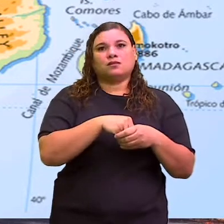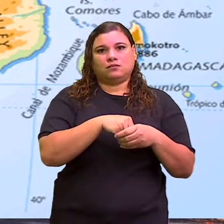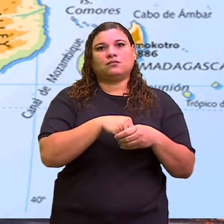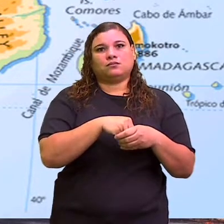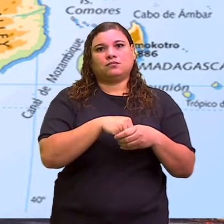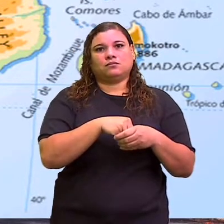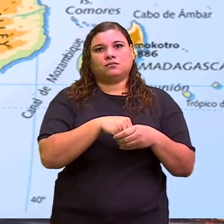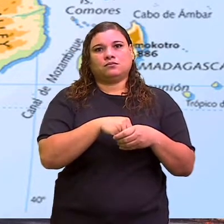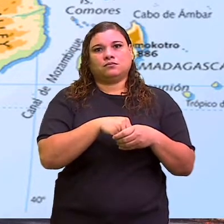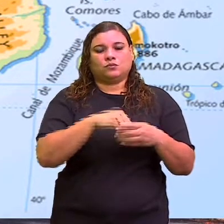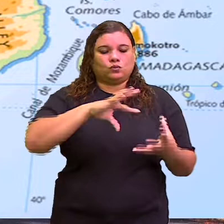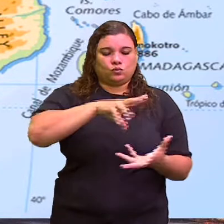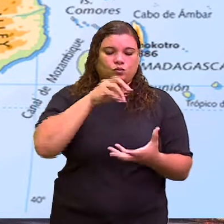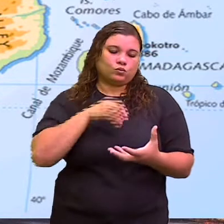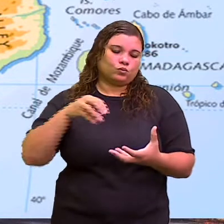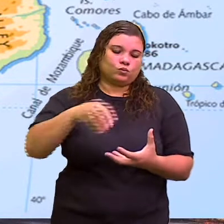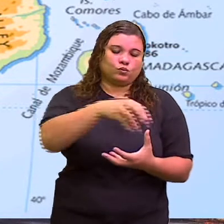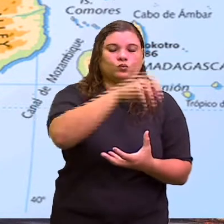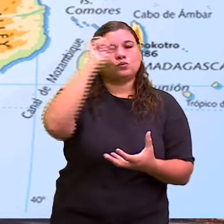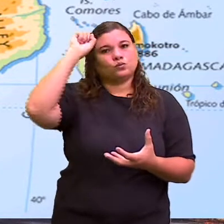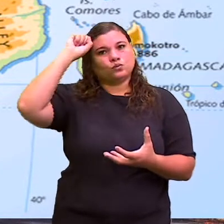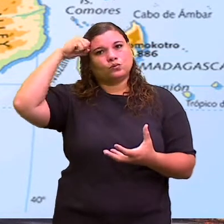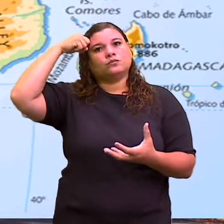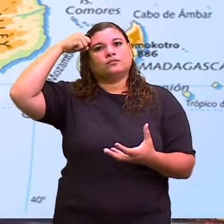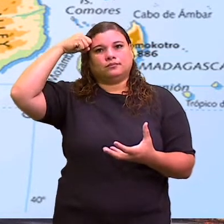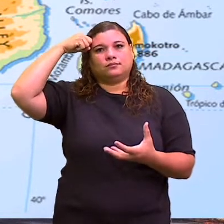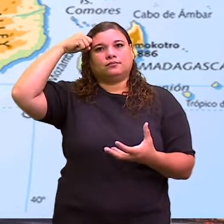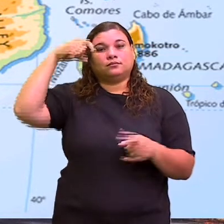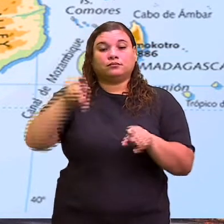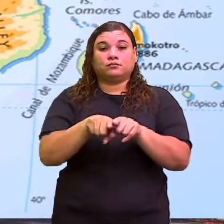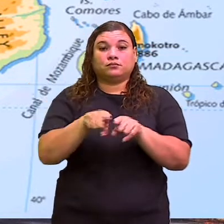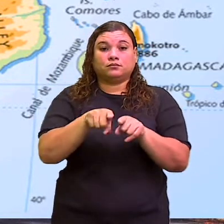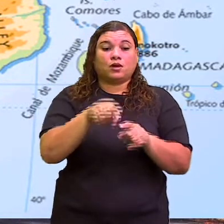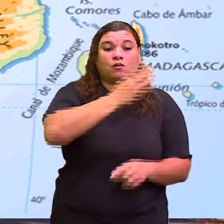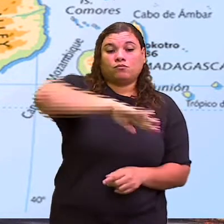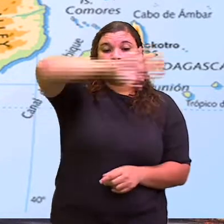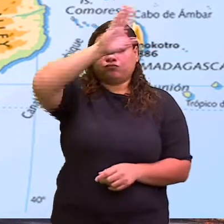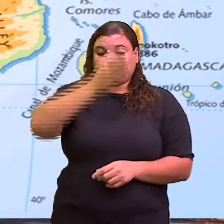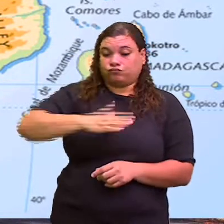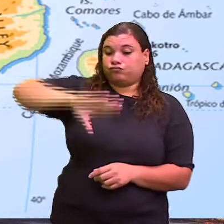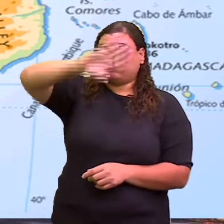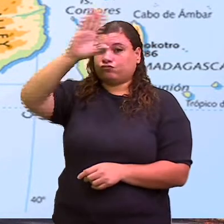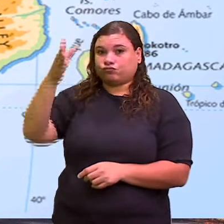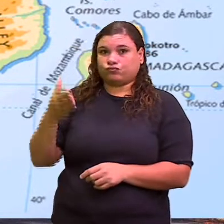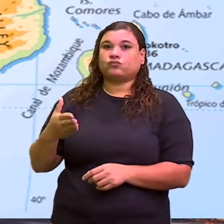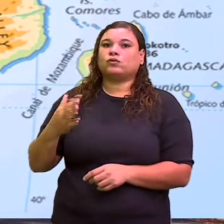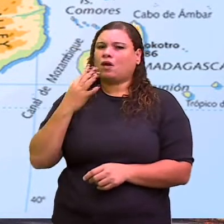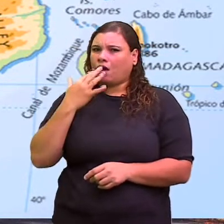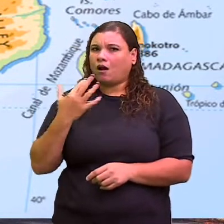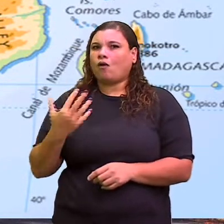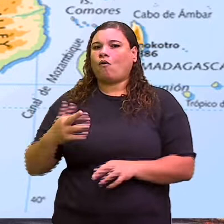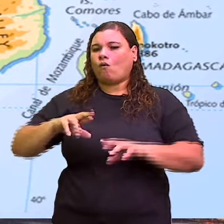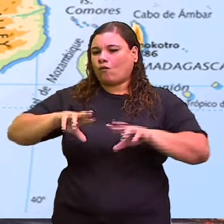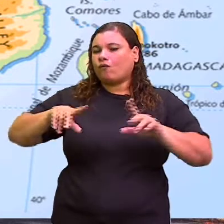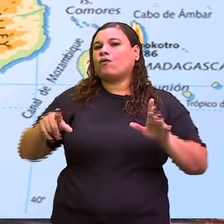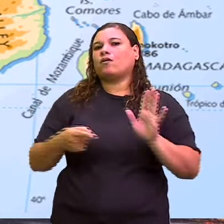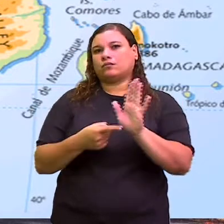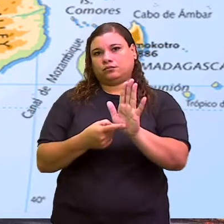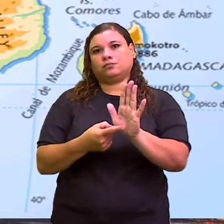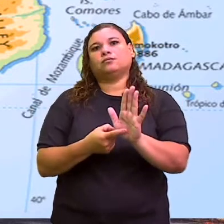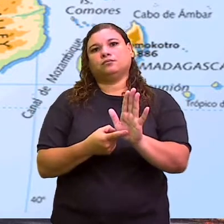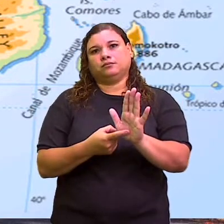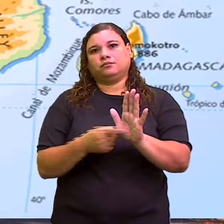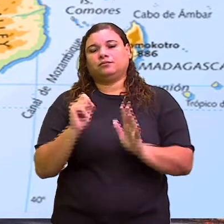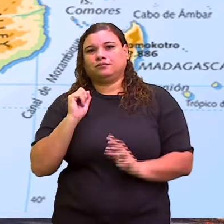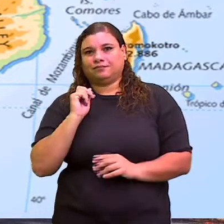africano. E nós vamos ver ainda para frente uma foto do Monte